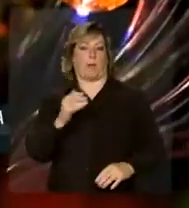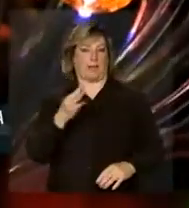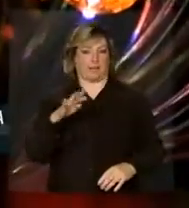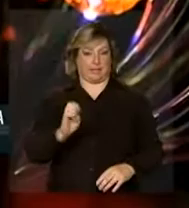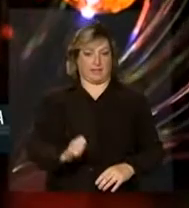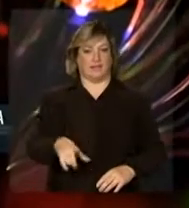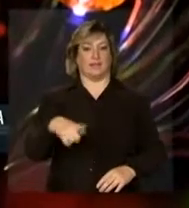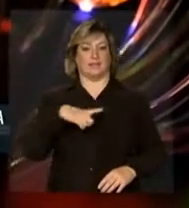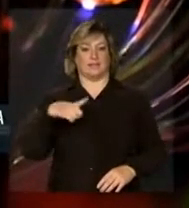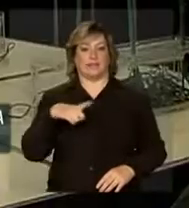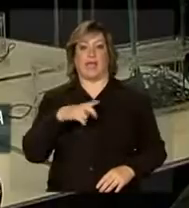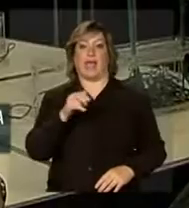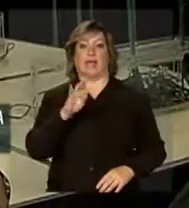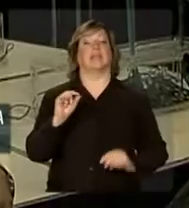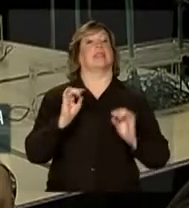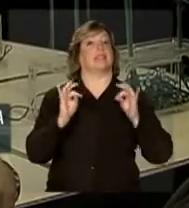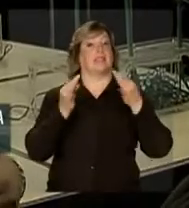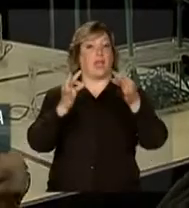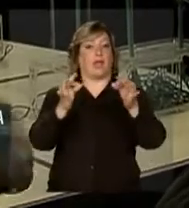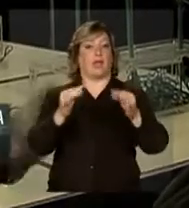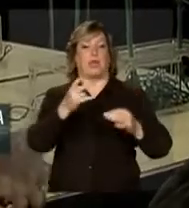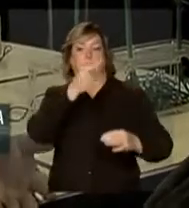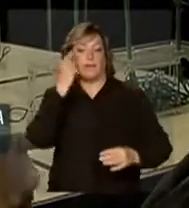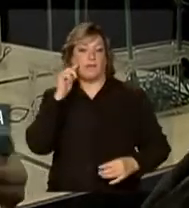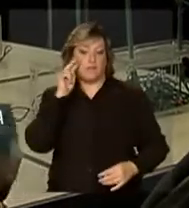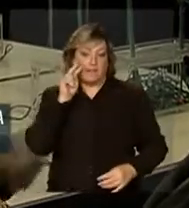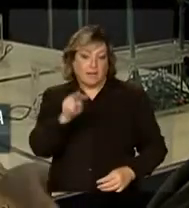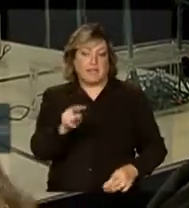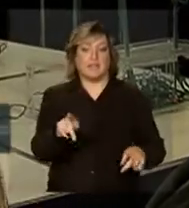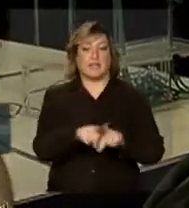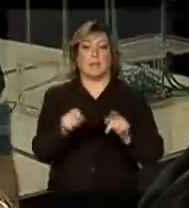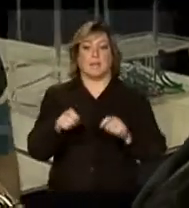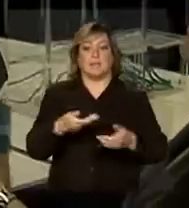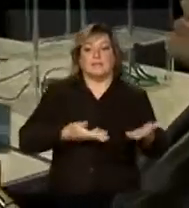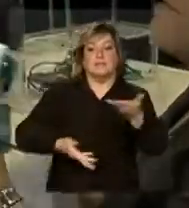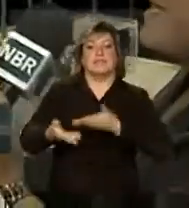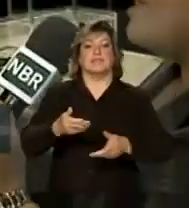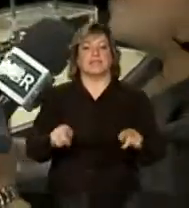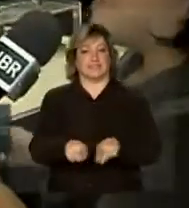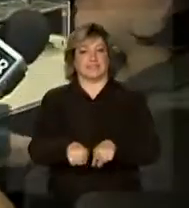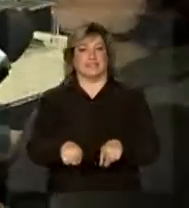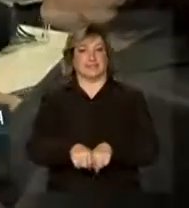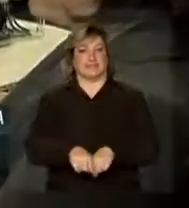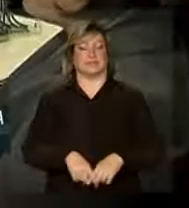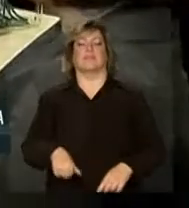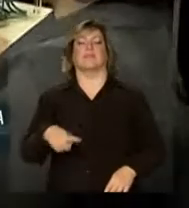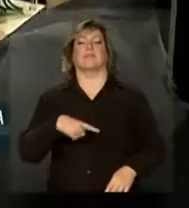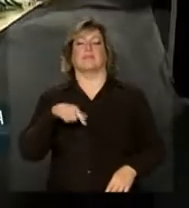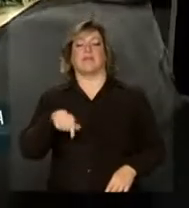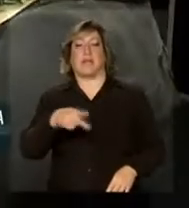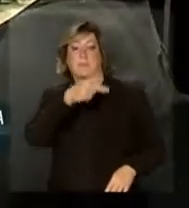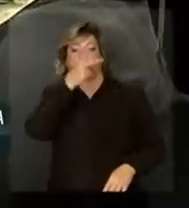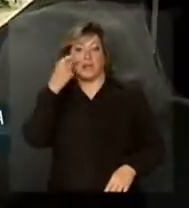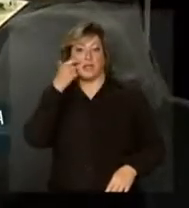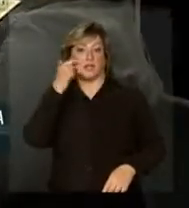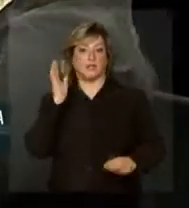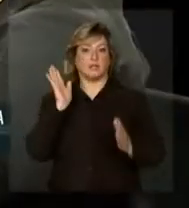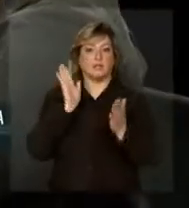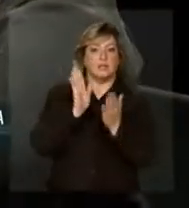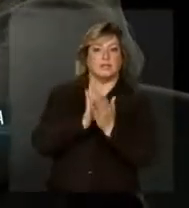tipo de obra de arte tecnológica né onde a pessoa não só vê a obra Mas pode interagir com ela expectativa também aproximar o ser humano